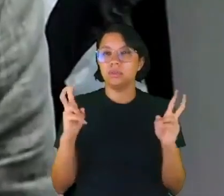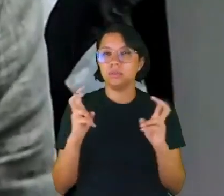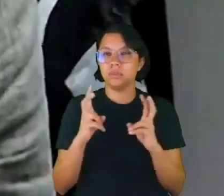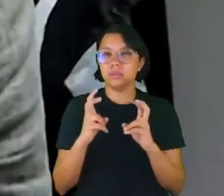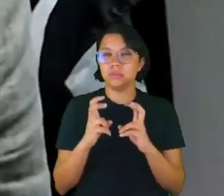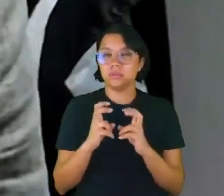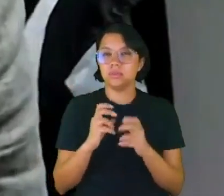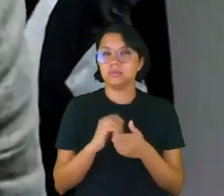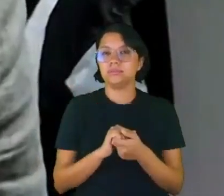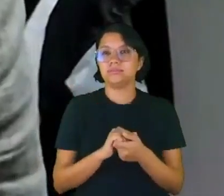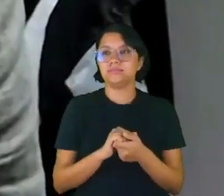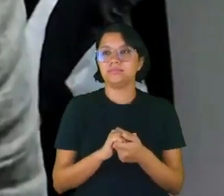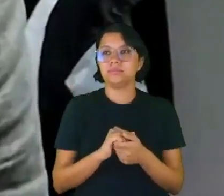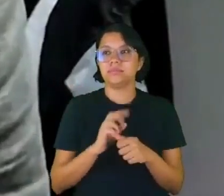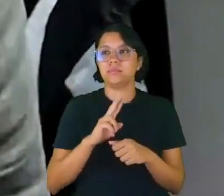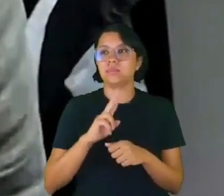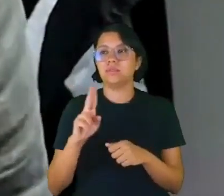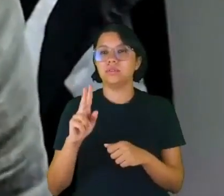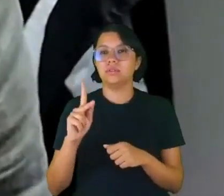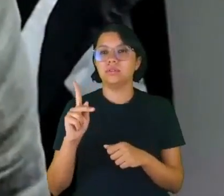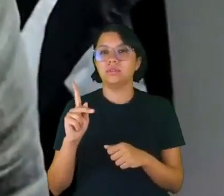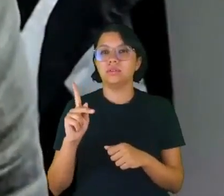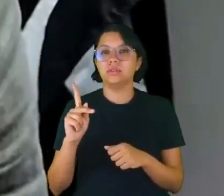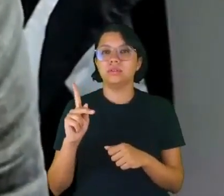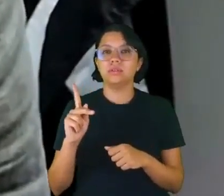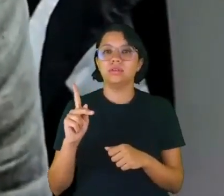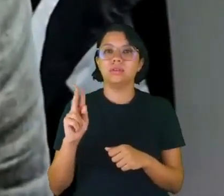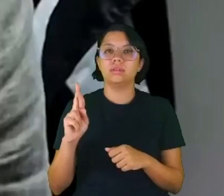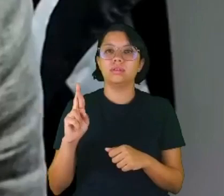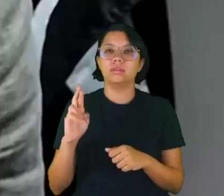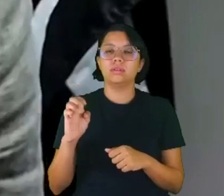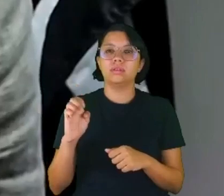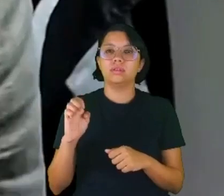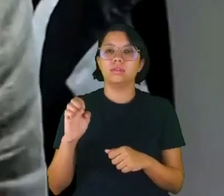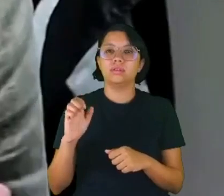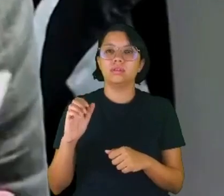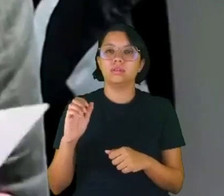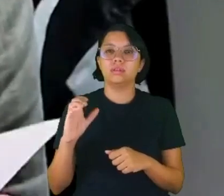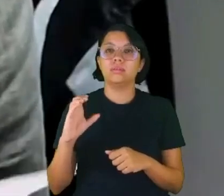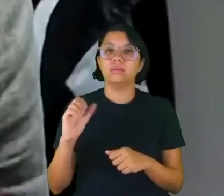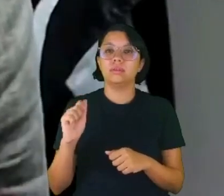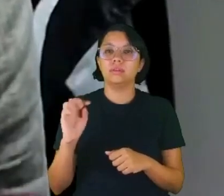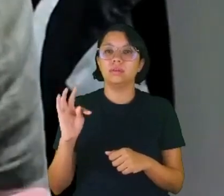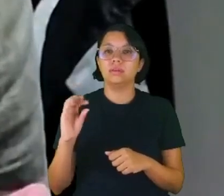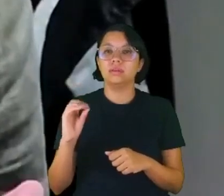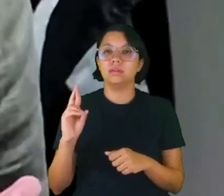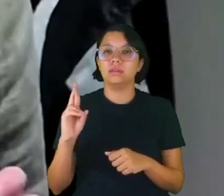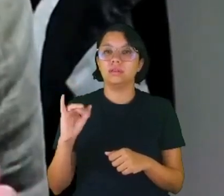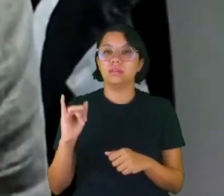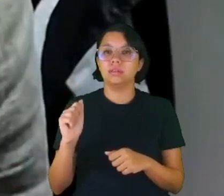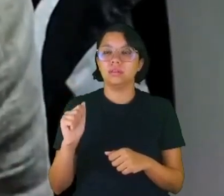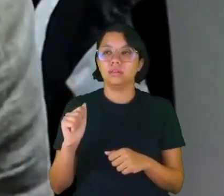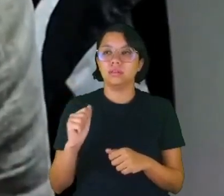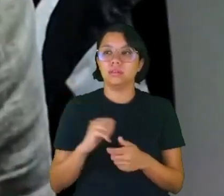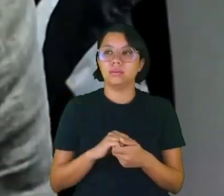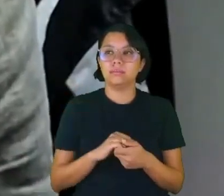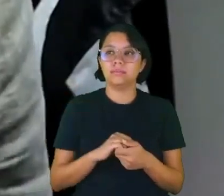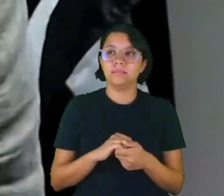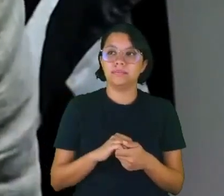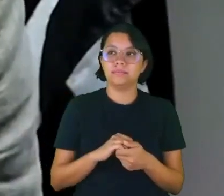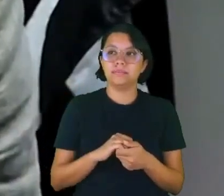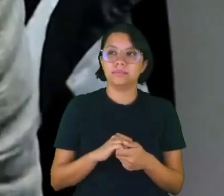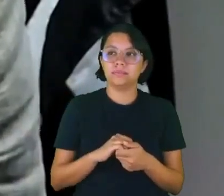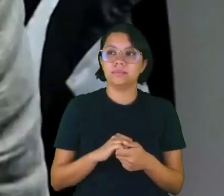litigiosidade de massa, chamada de predatória. E eu sou relator de um caso de